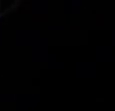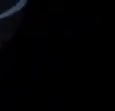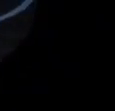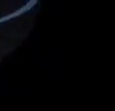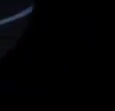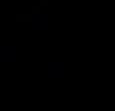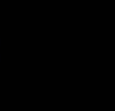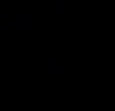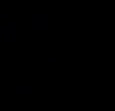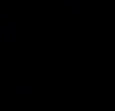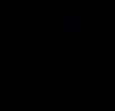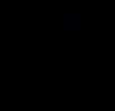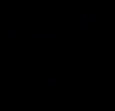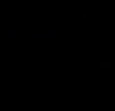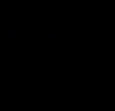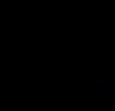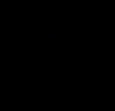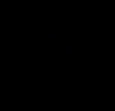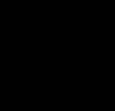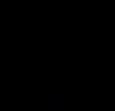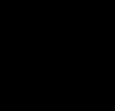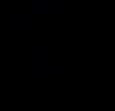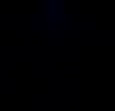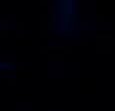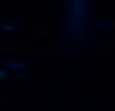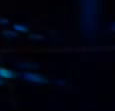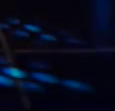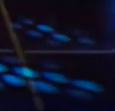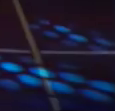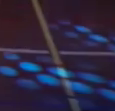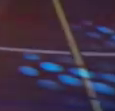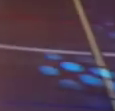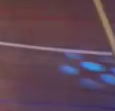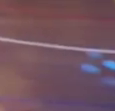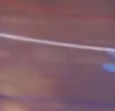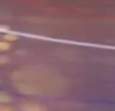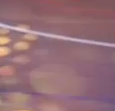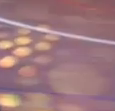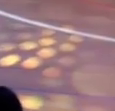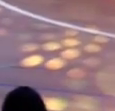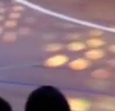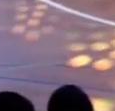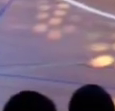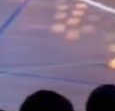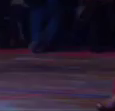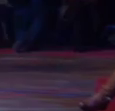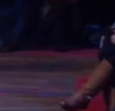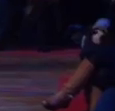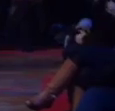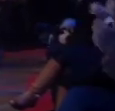Uma grande salva de palmas para os nossos BMX Flatland. Obrigada aos três.